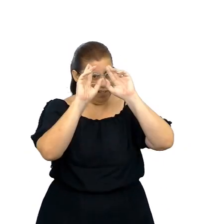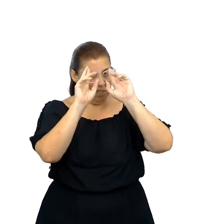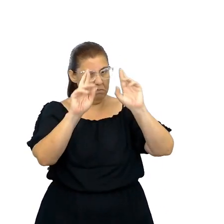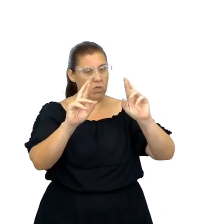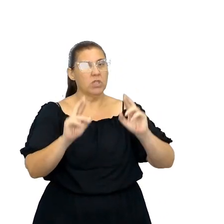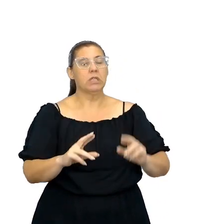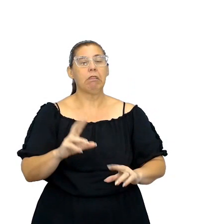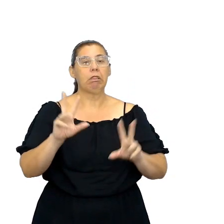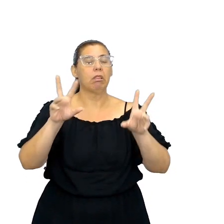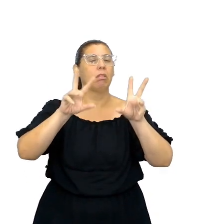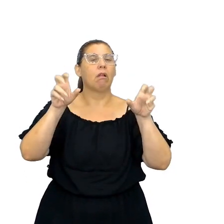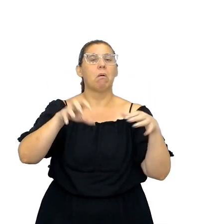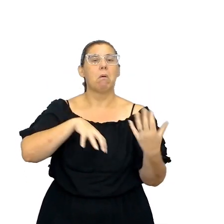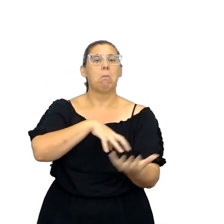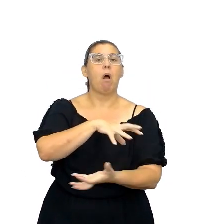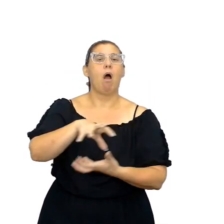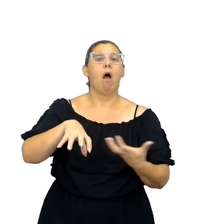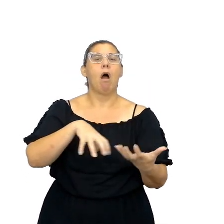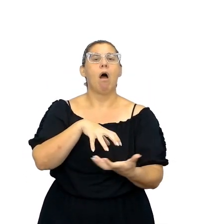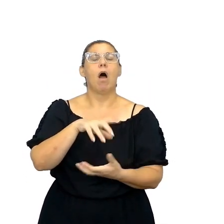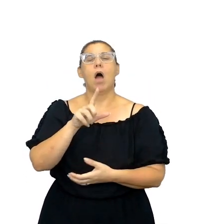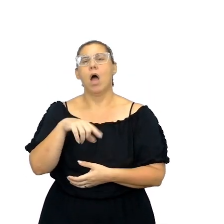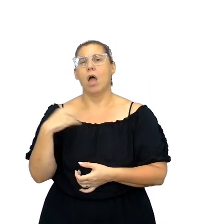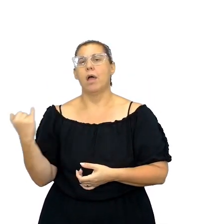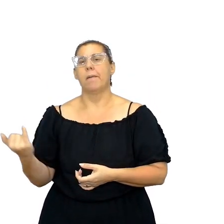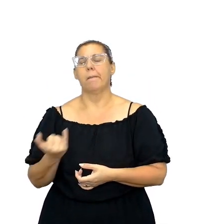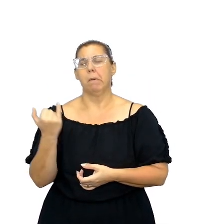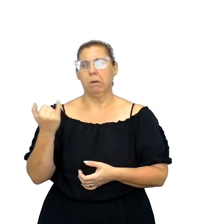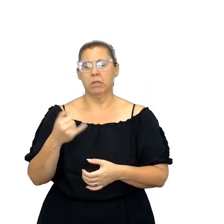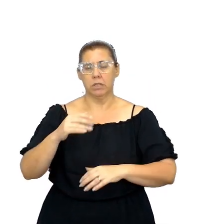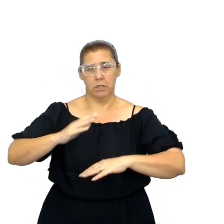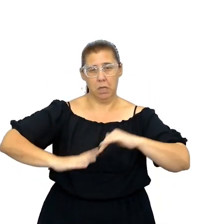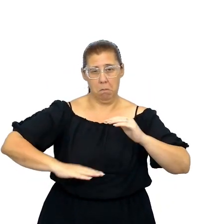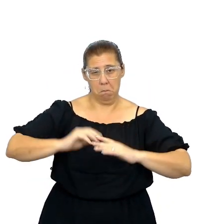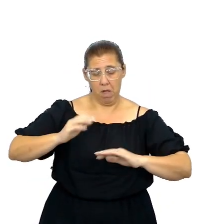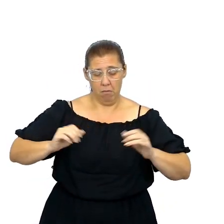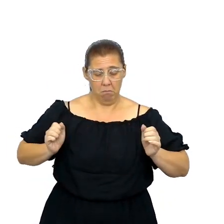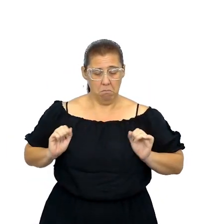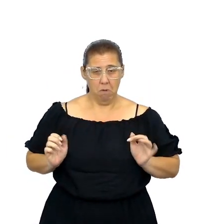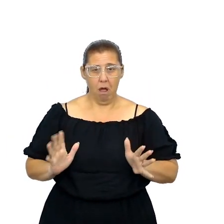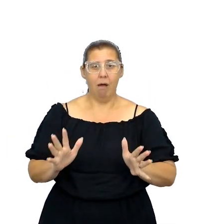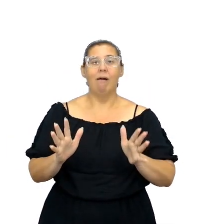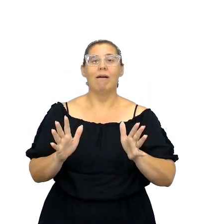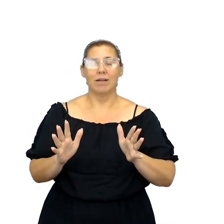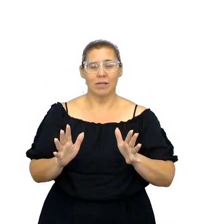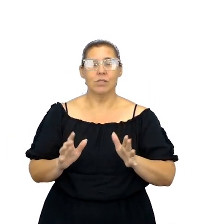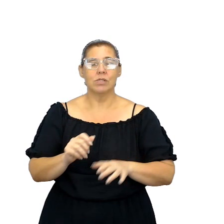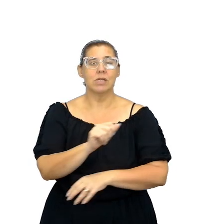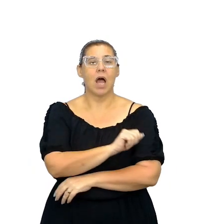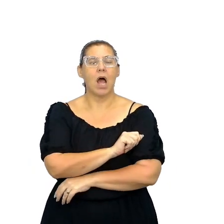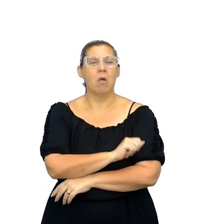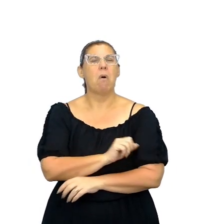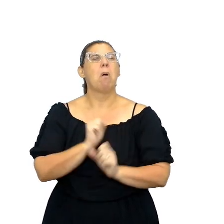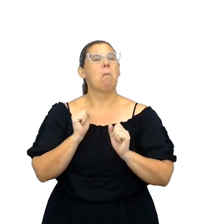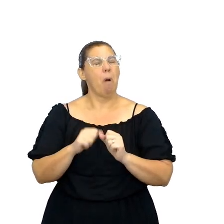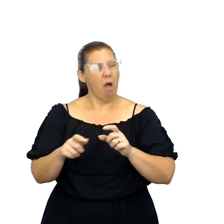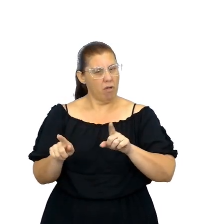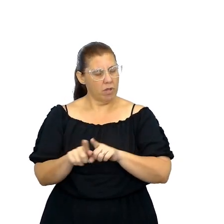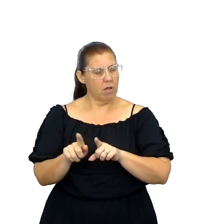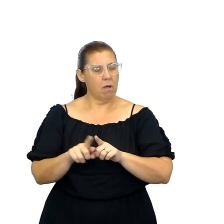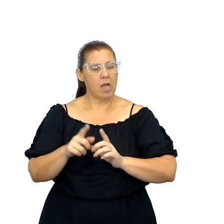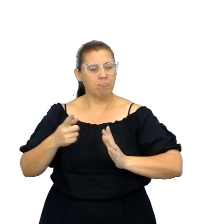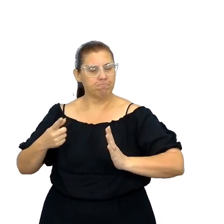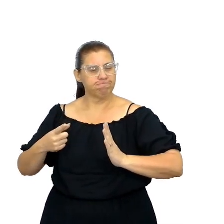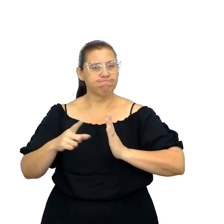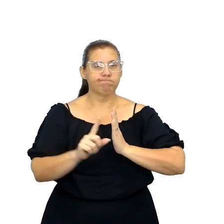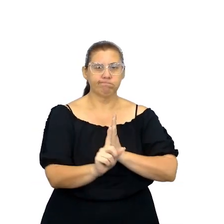temas polêmicos, é necessário, então, que essas ações necessárias para que os estudantes possam também posicionar-se